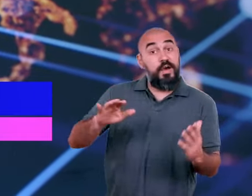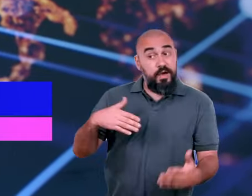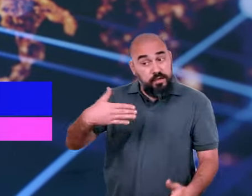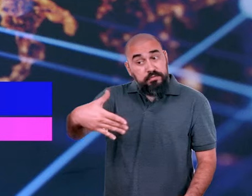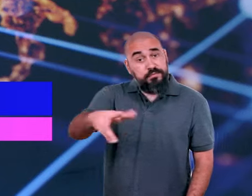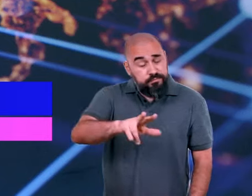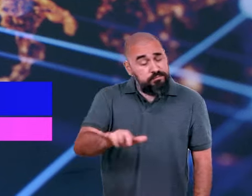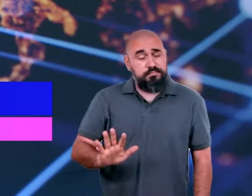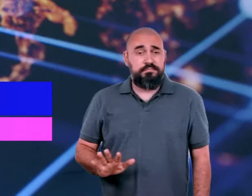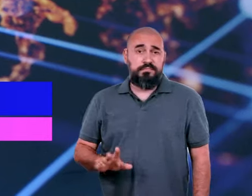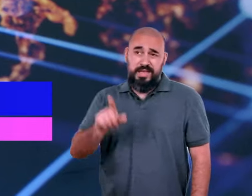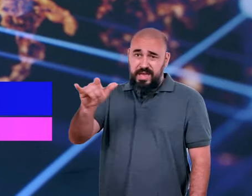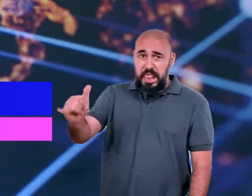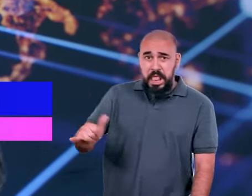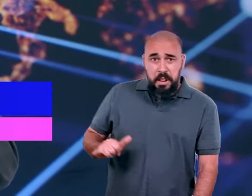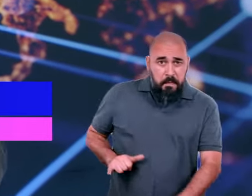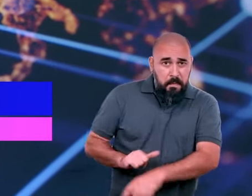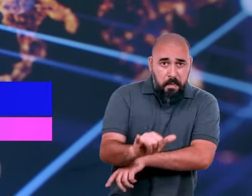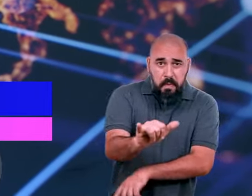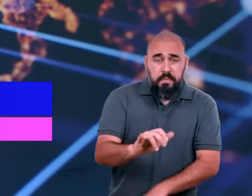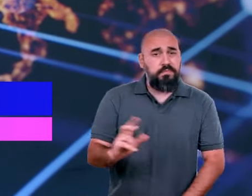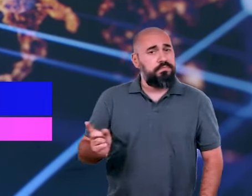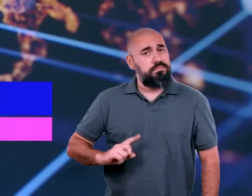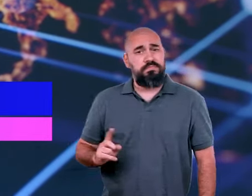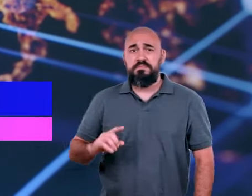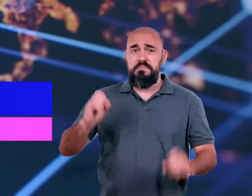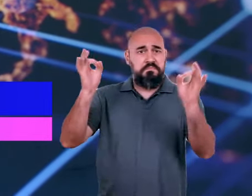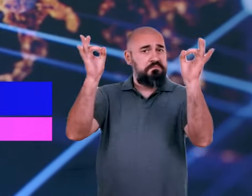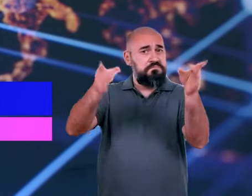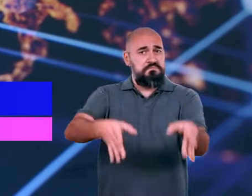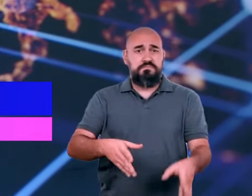não vai nos decepcionar, não vai nos abandonar.